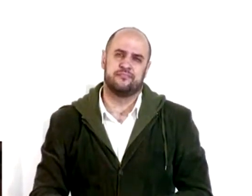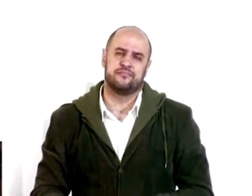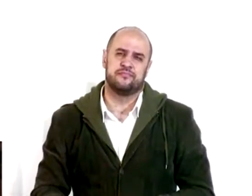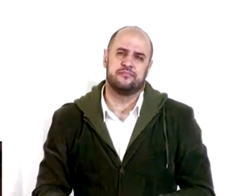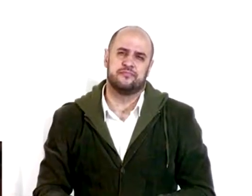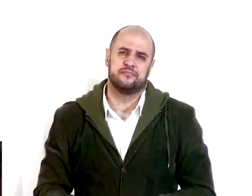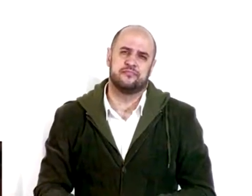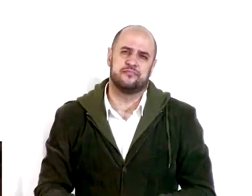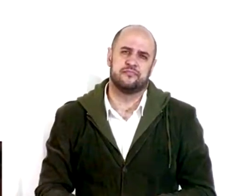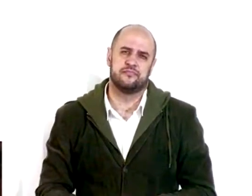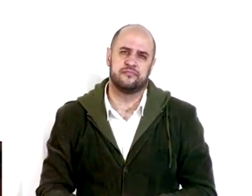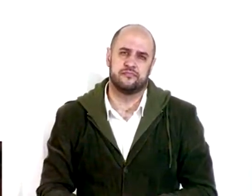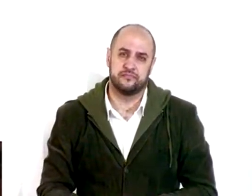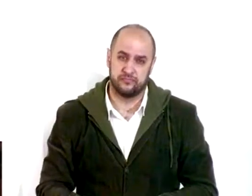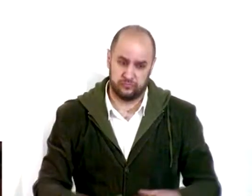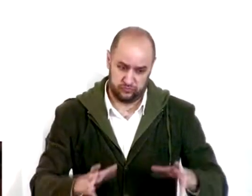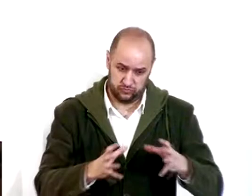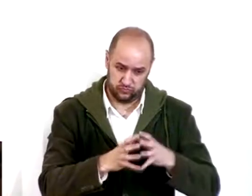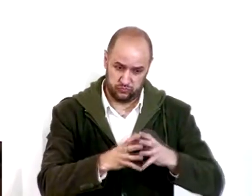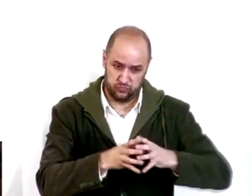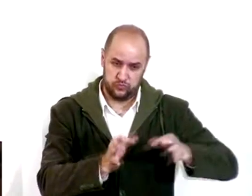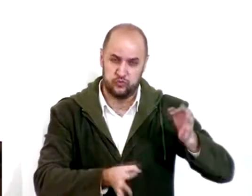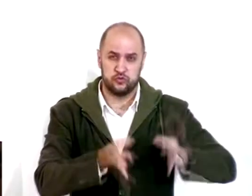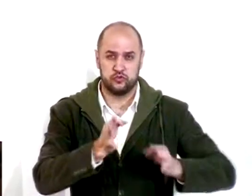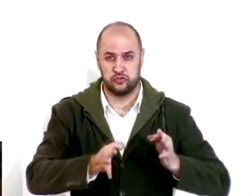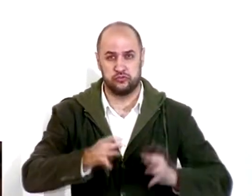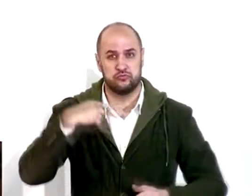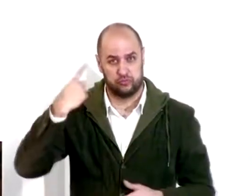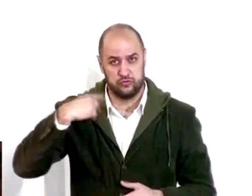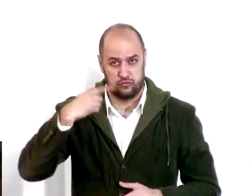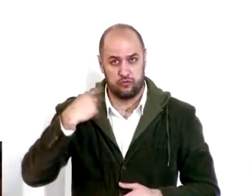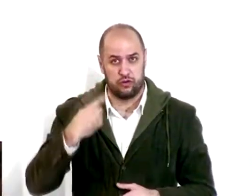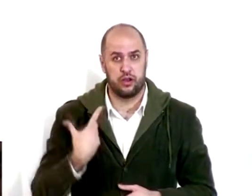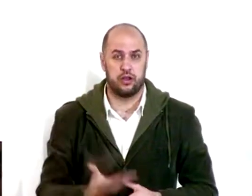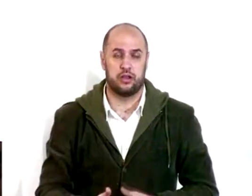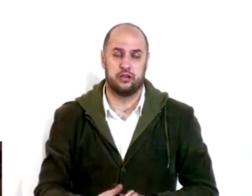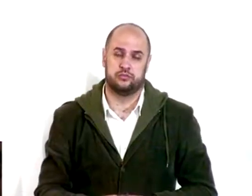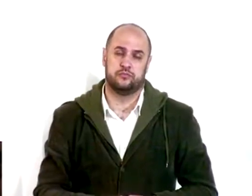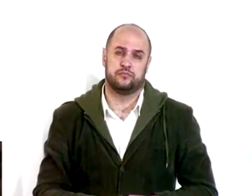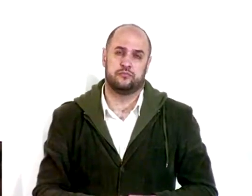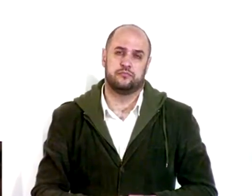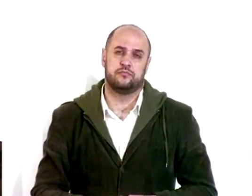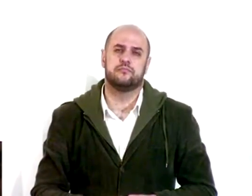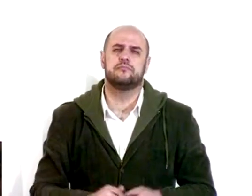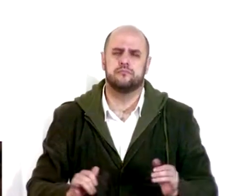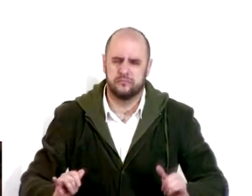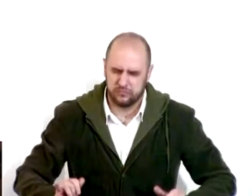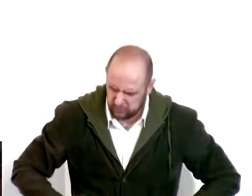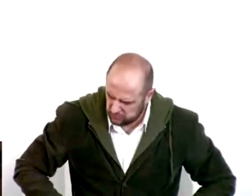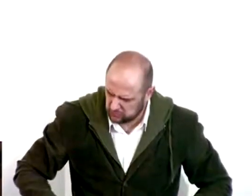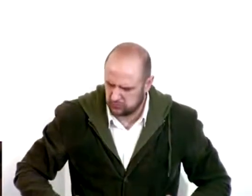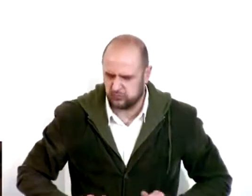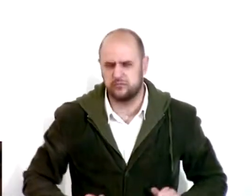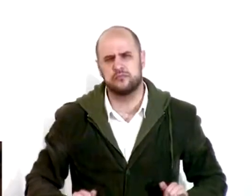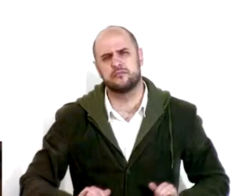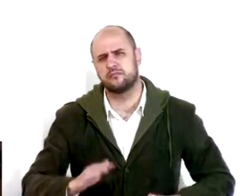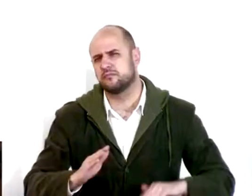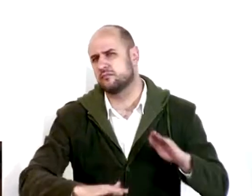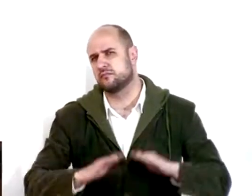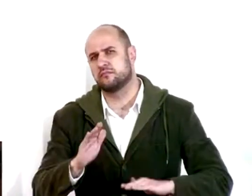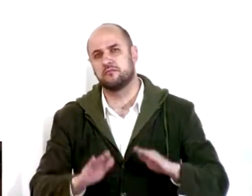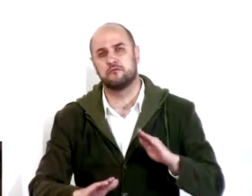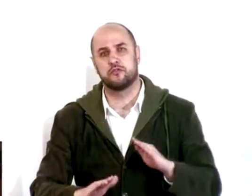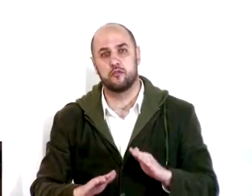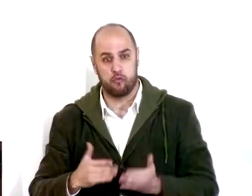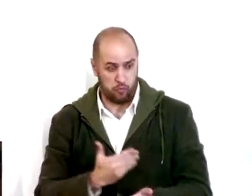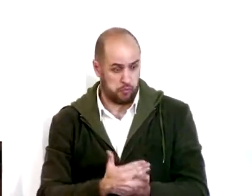Os irmãos da área jurídica, advogados, o sofrimento que é quando estes se erguem